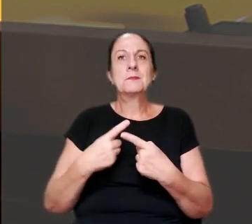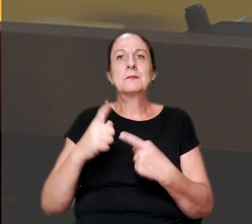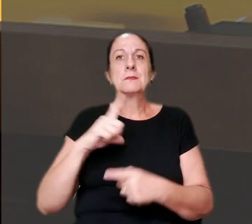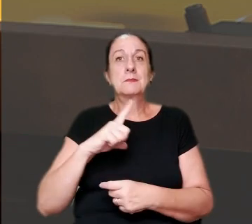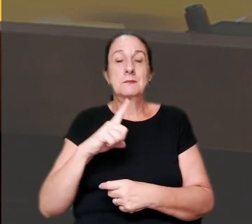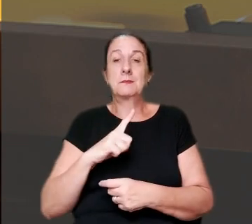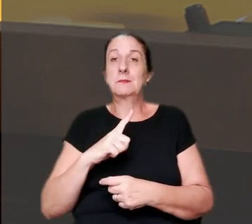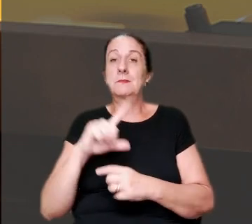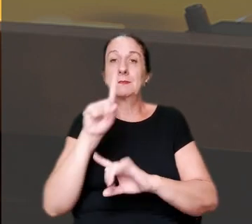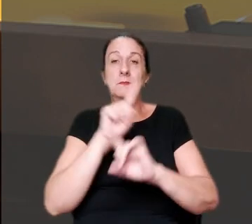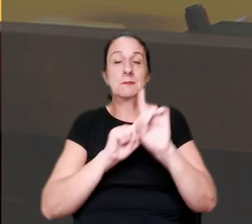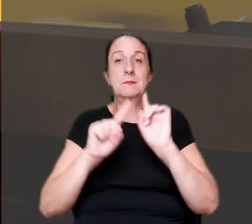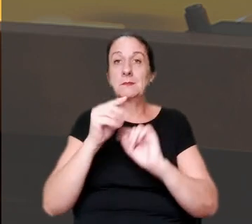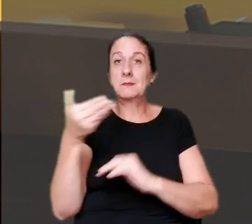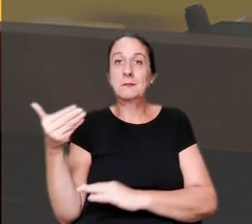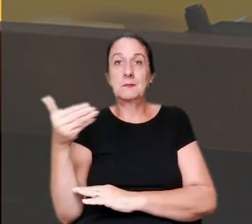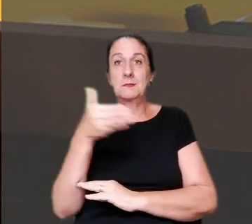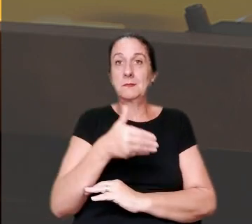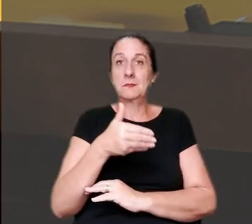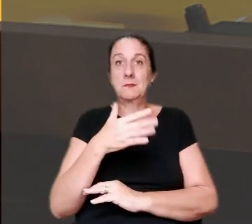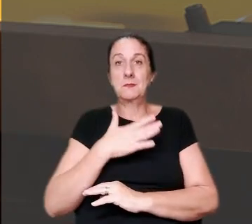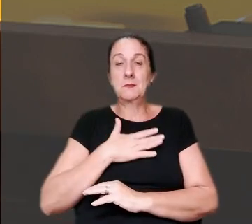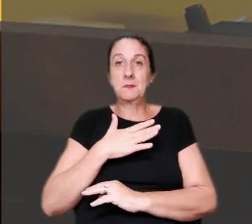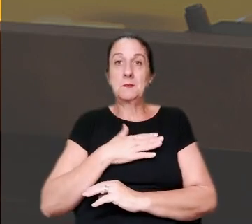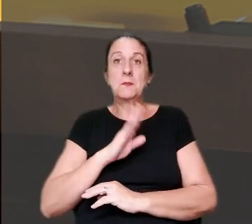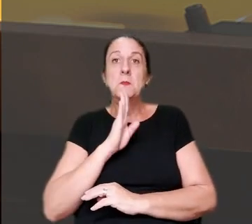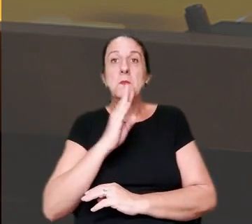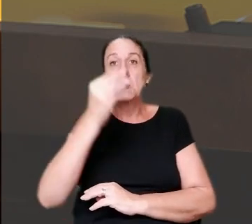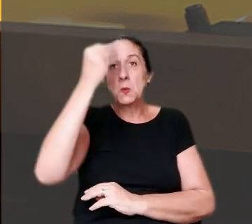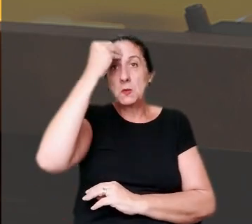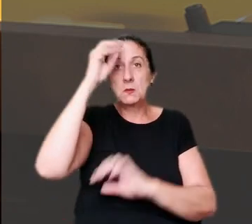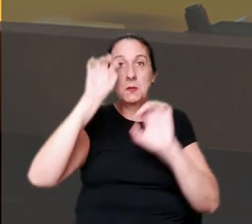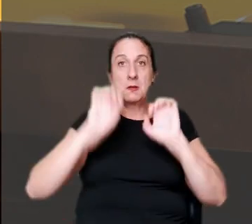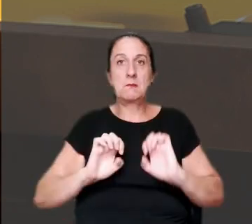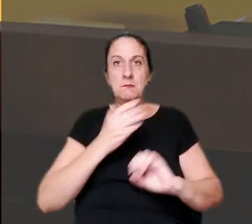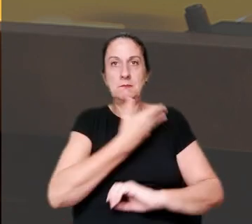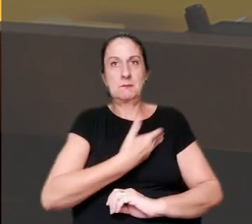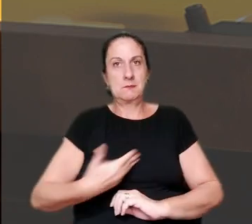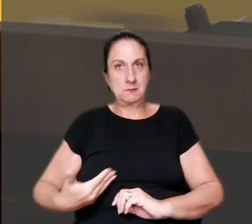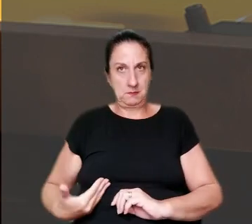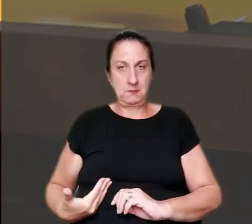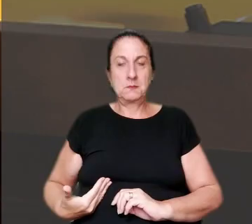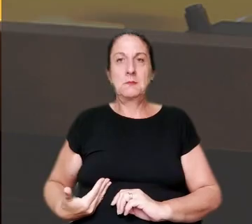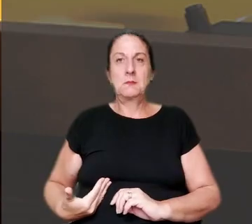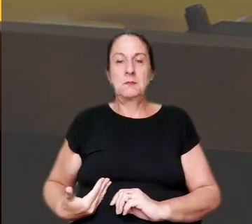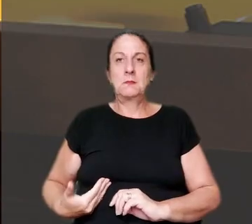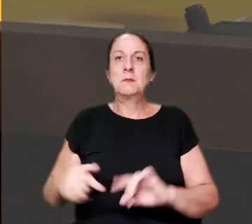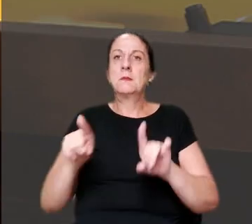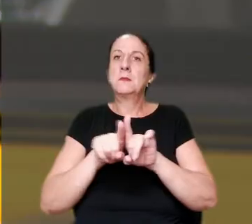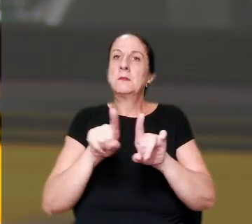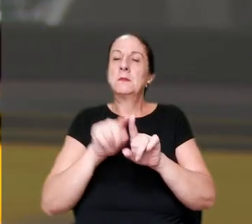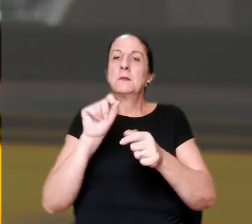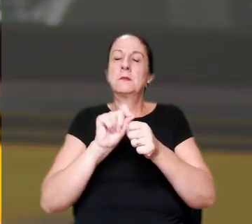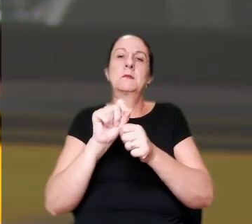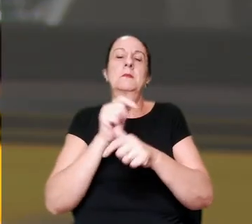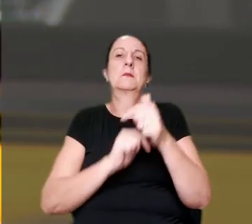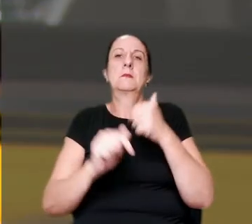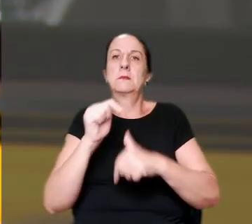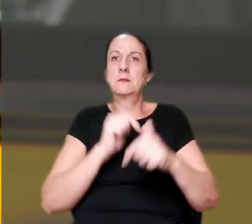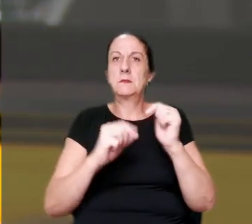enriquecedora, porque tive a ocasião de trazer para os meus votos meus conhecimentos sobre ética pública